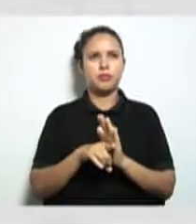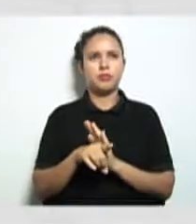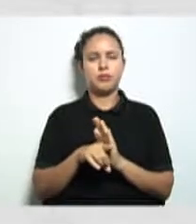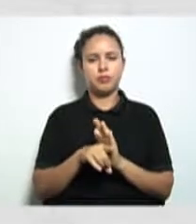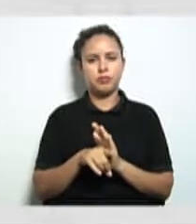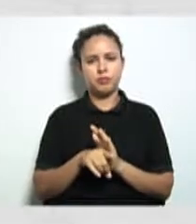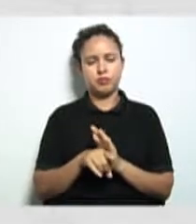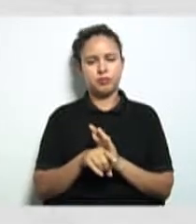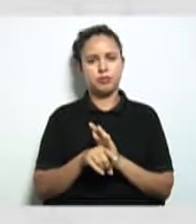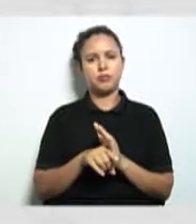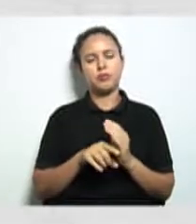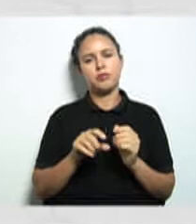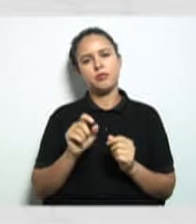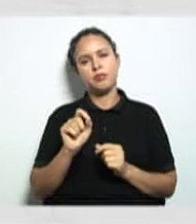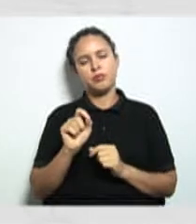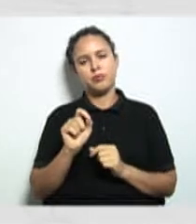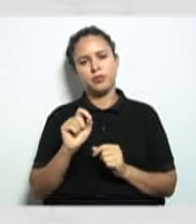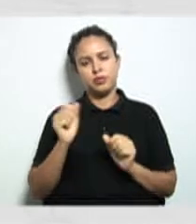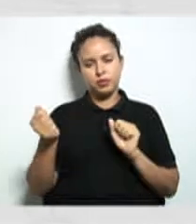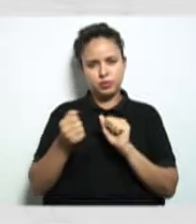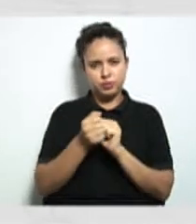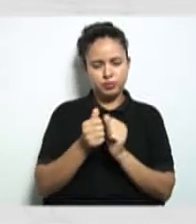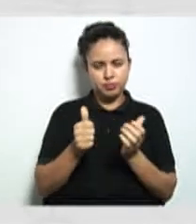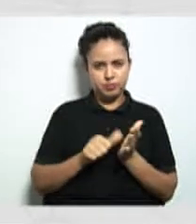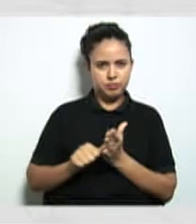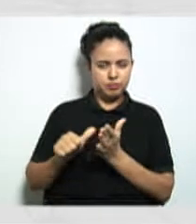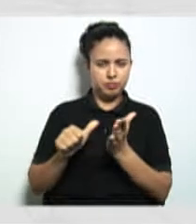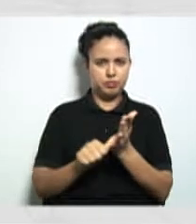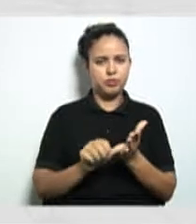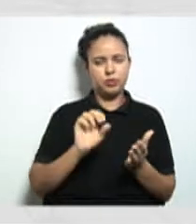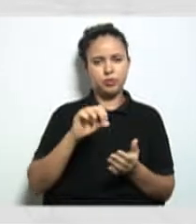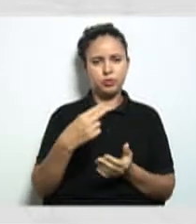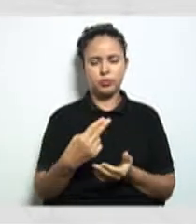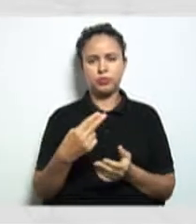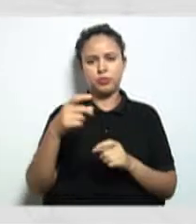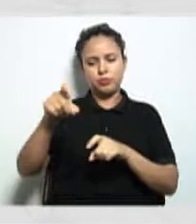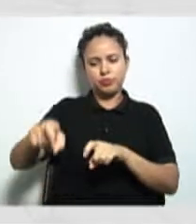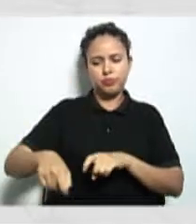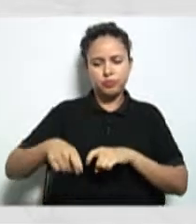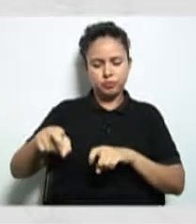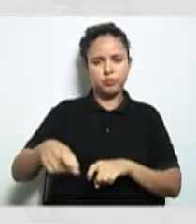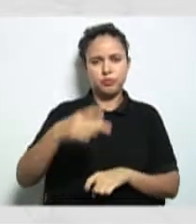se vai ser com cooperados ou se vai ser só com agricultores,